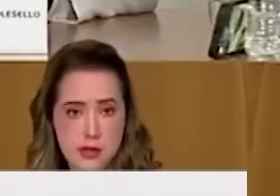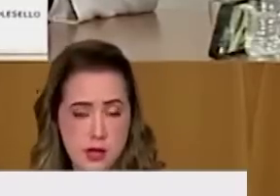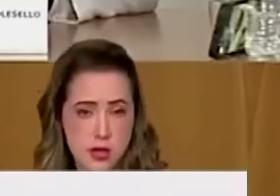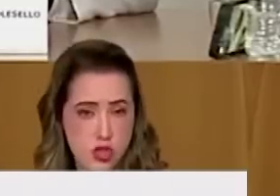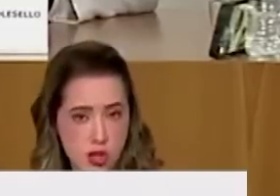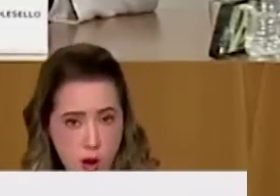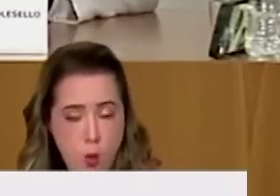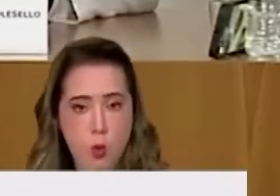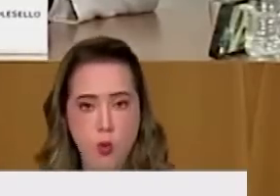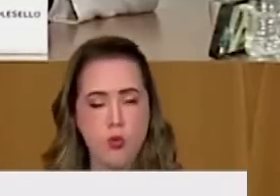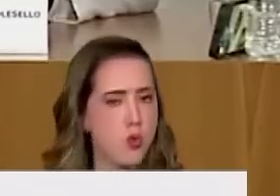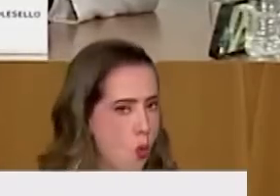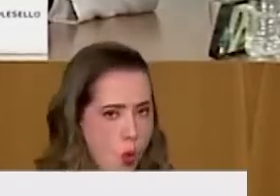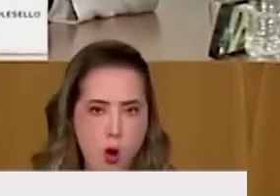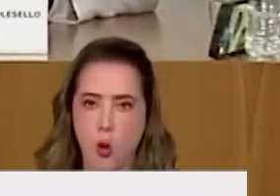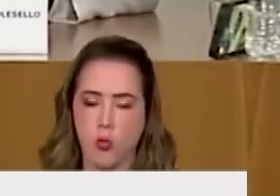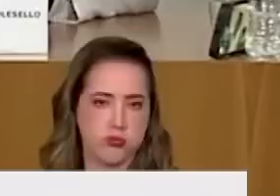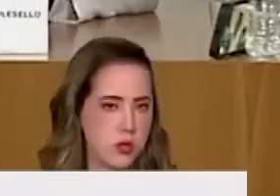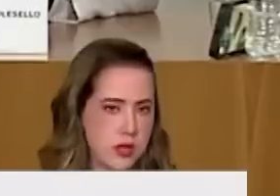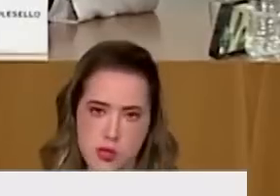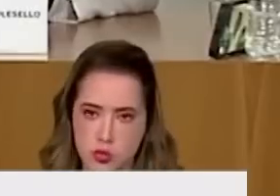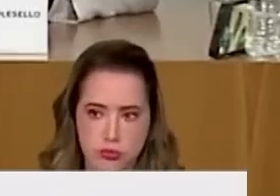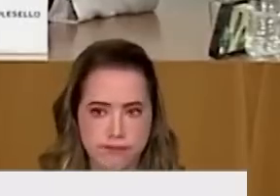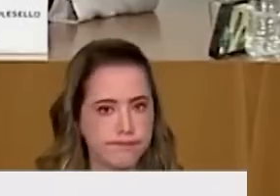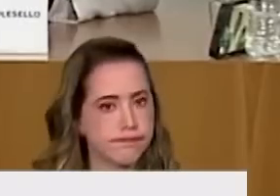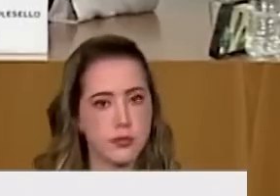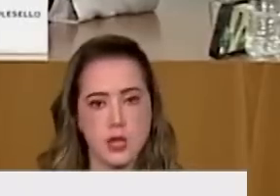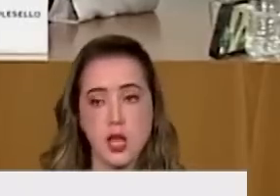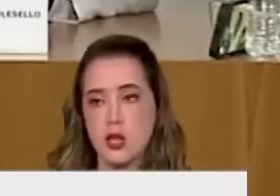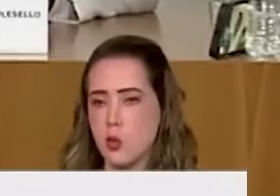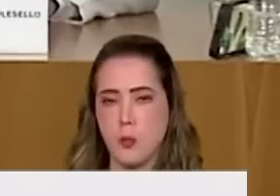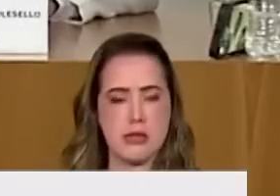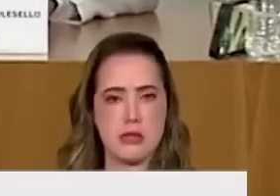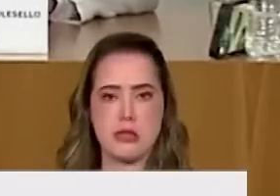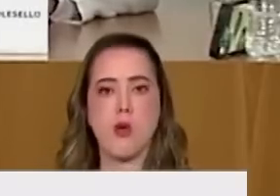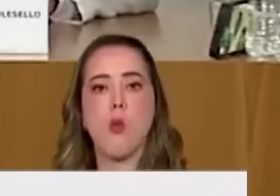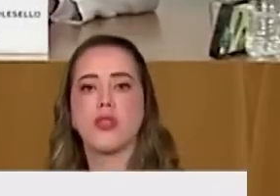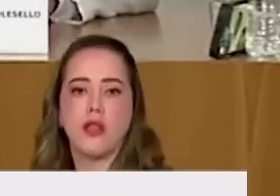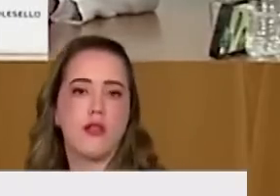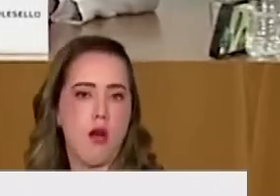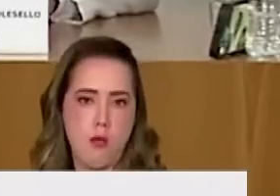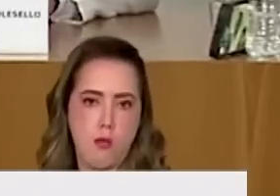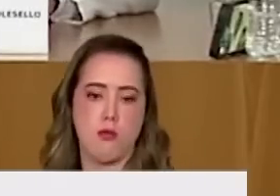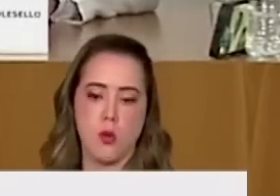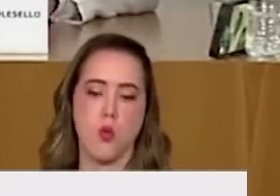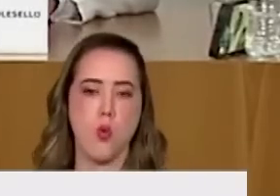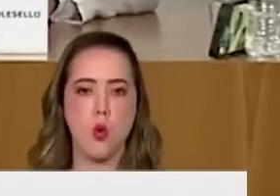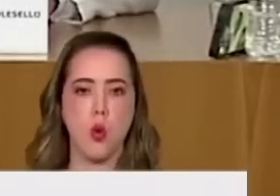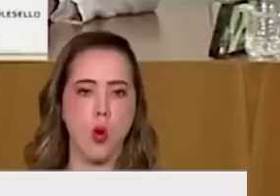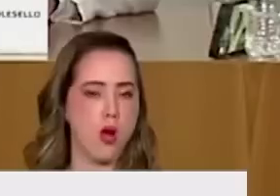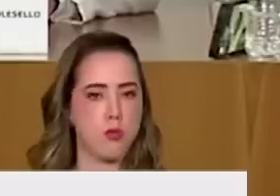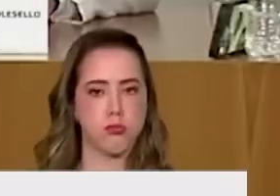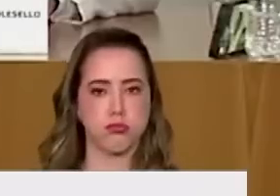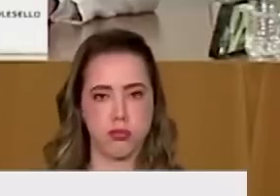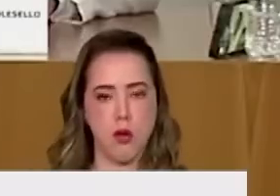de rotina nesse tipo de cirurgia. Ele não vai para a UTI, ele vai para o quarto. Nas